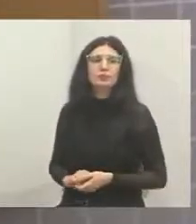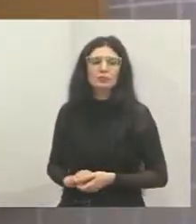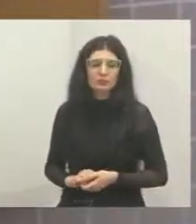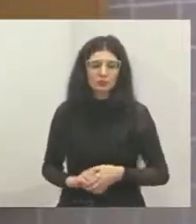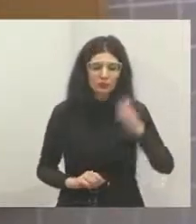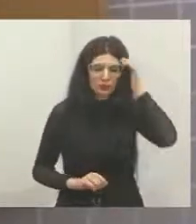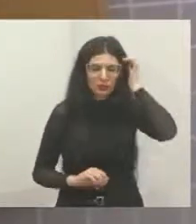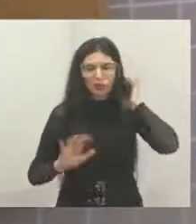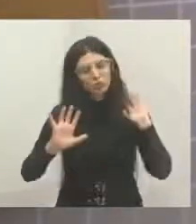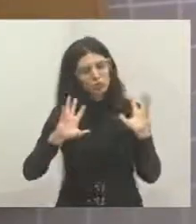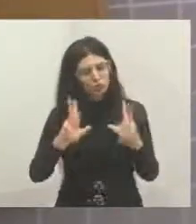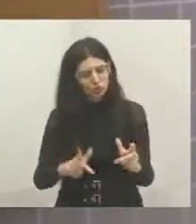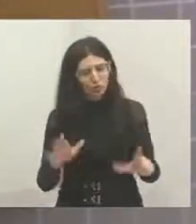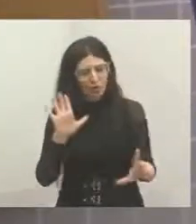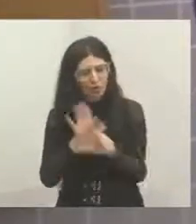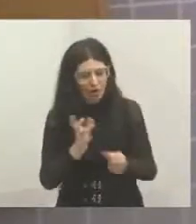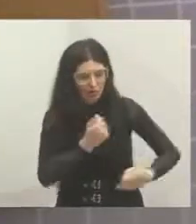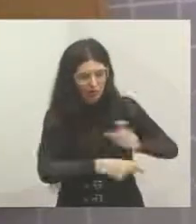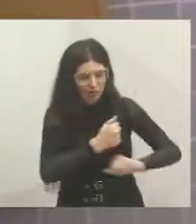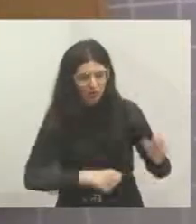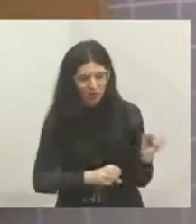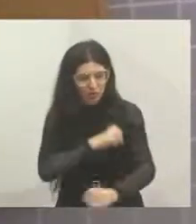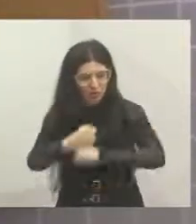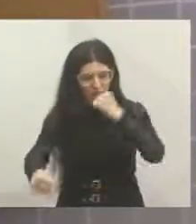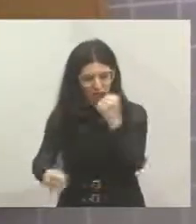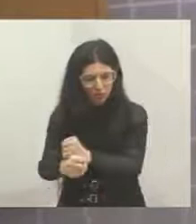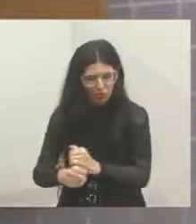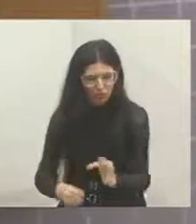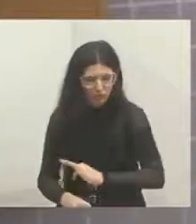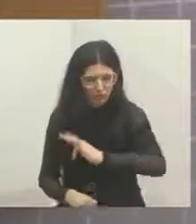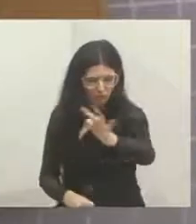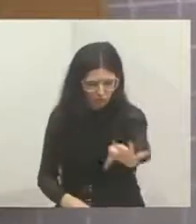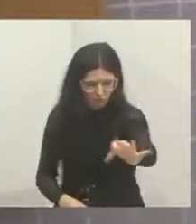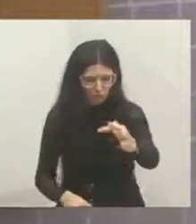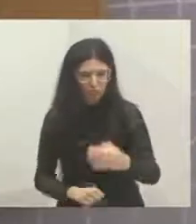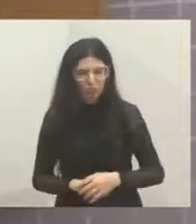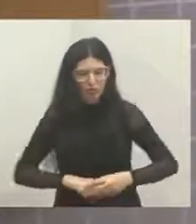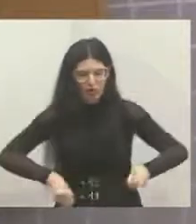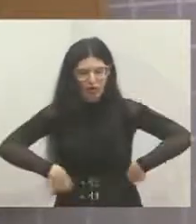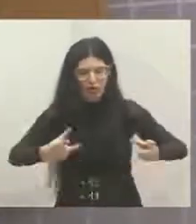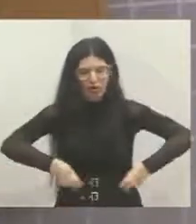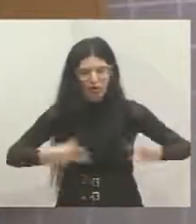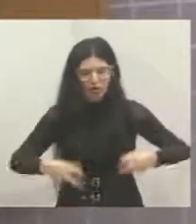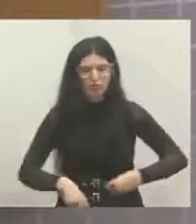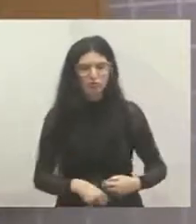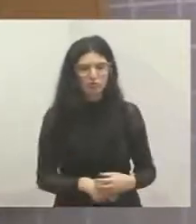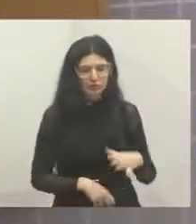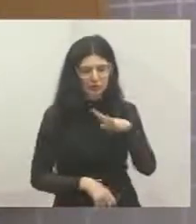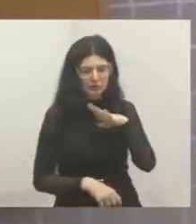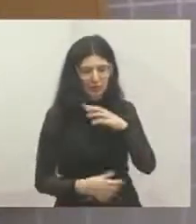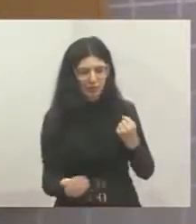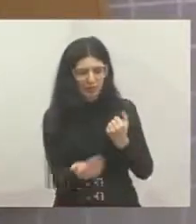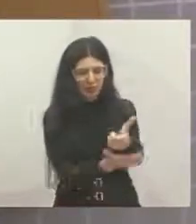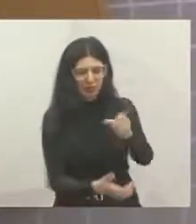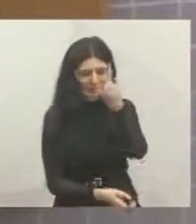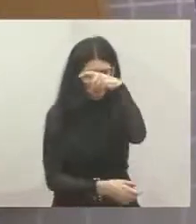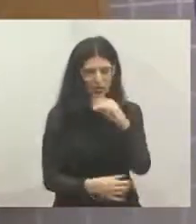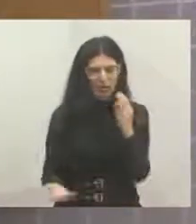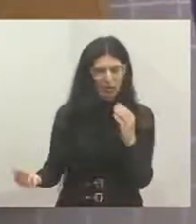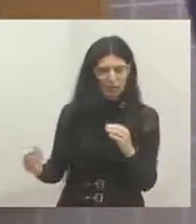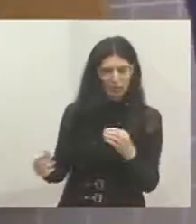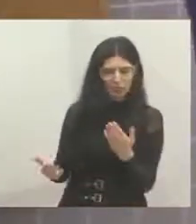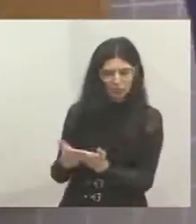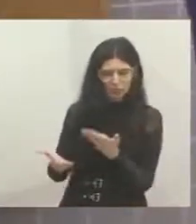vem, vocês vão estimar um valor possível de aplicação, né, onde a empresa vai trocar o seu imposto, né,